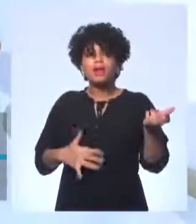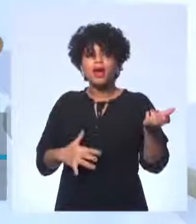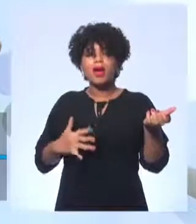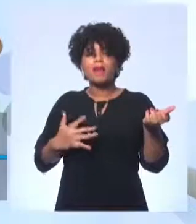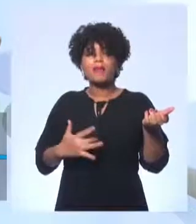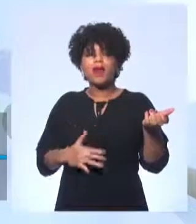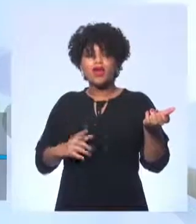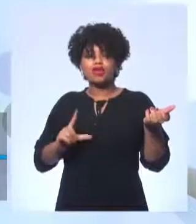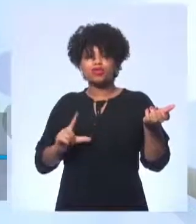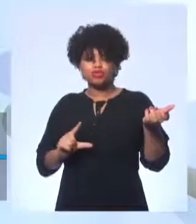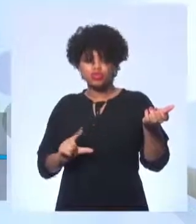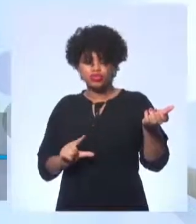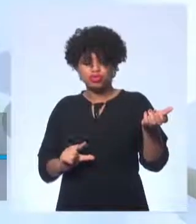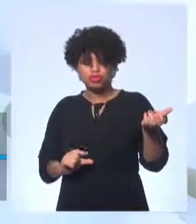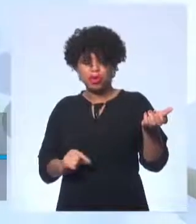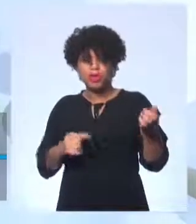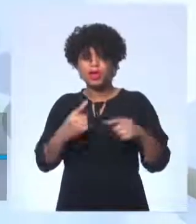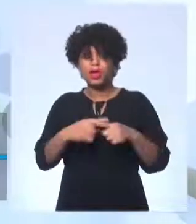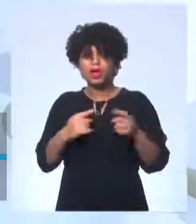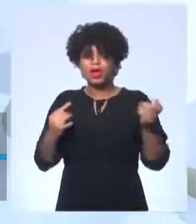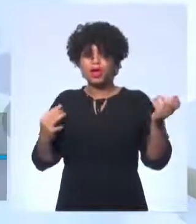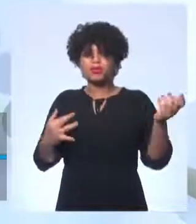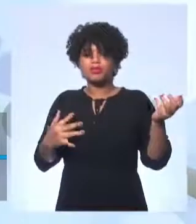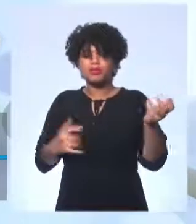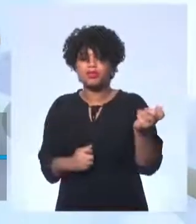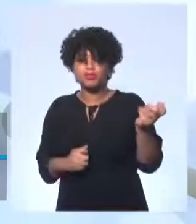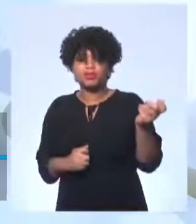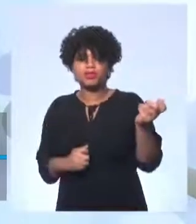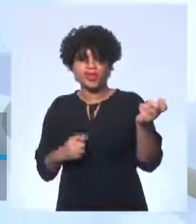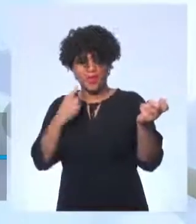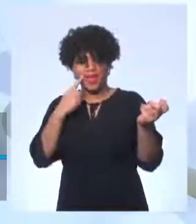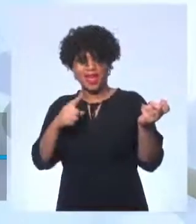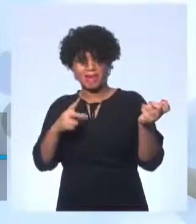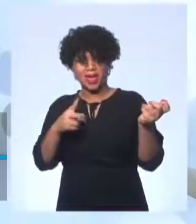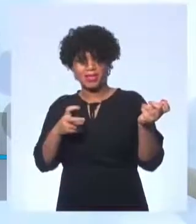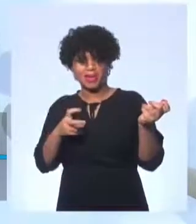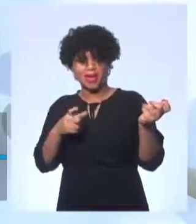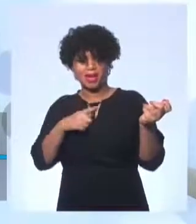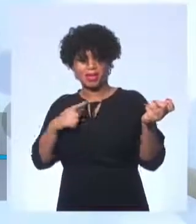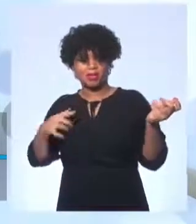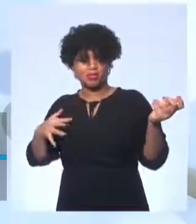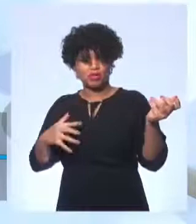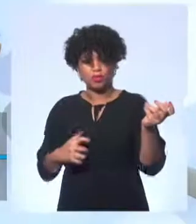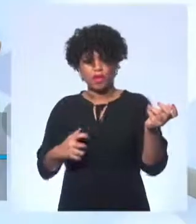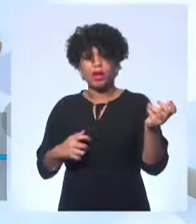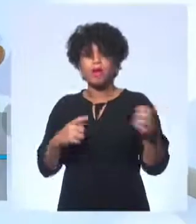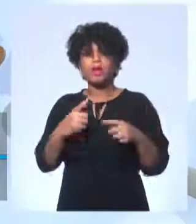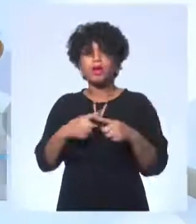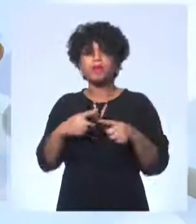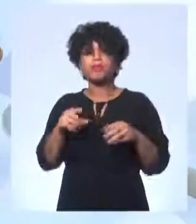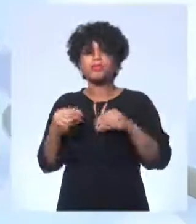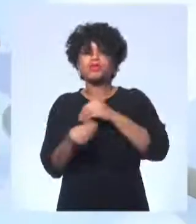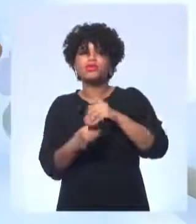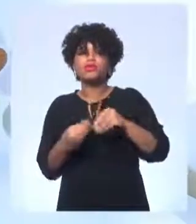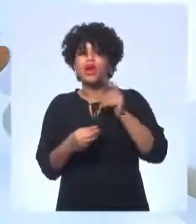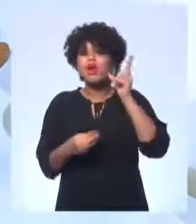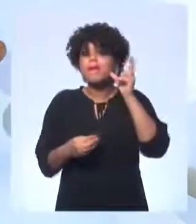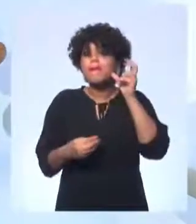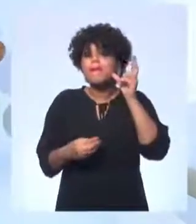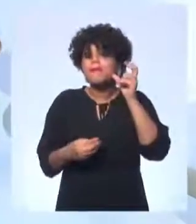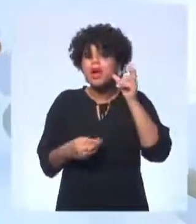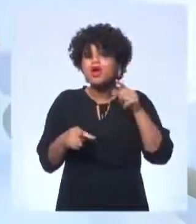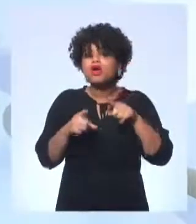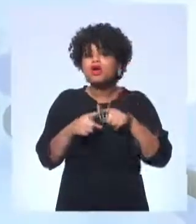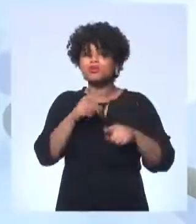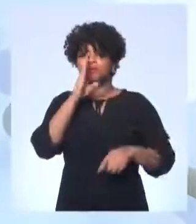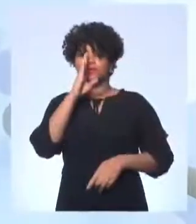nessa brincadeira aqui, né, fazer o... E para. Então, mesmo que o som não esteja tendo uma